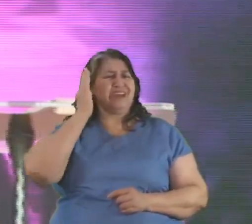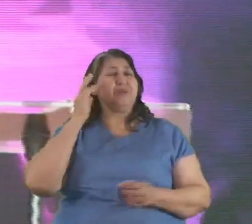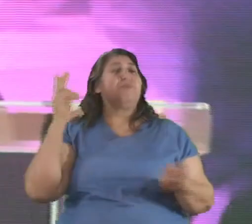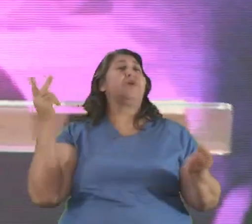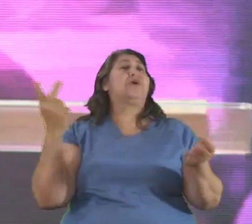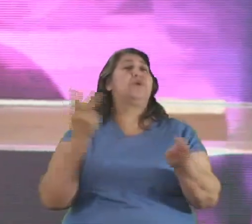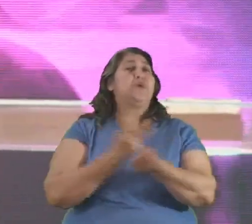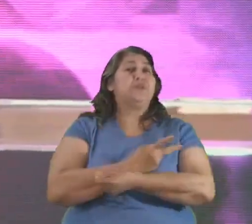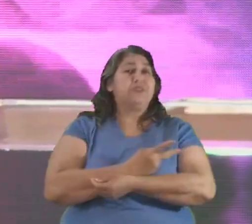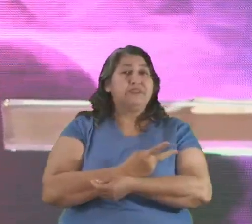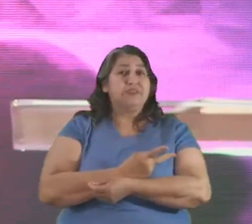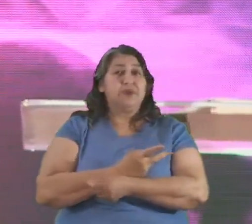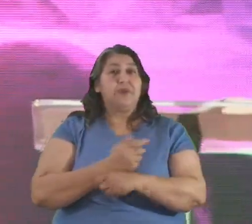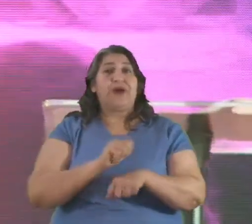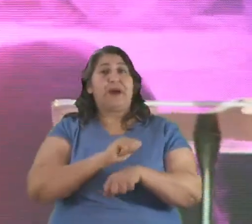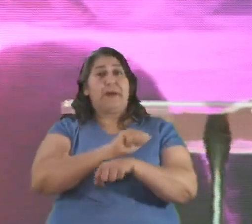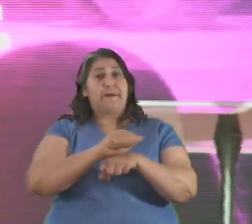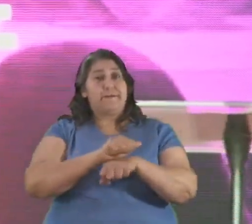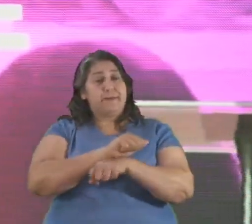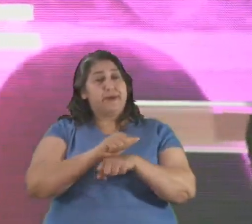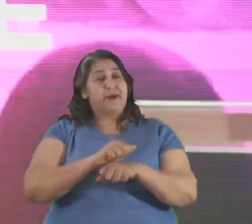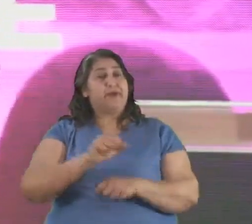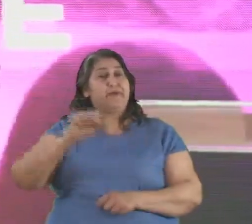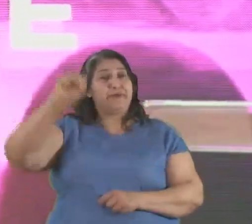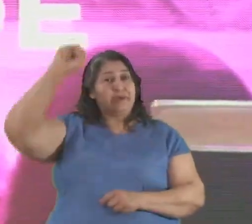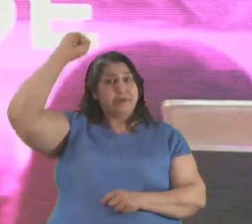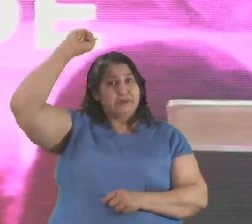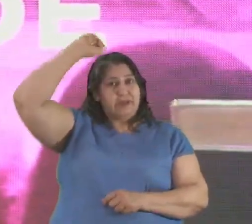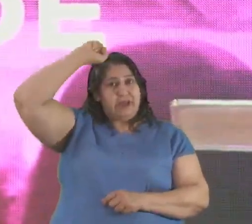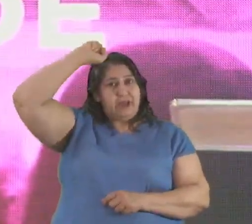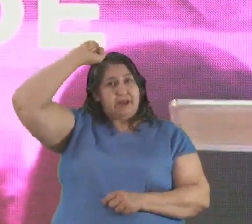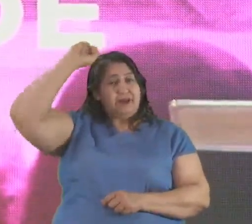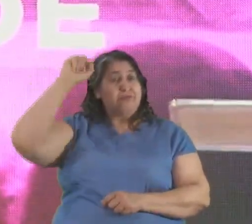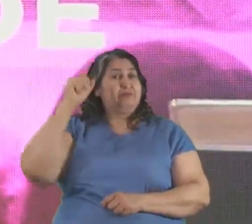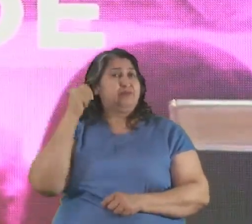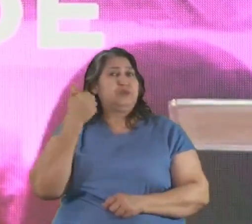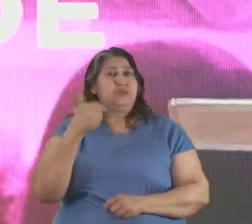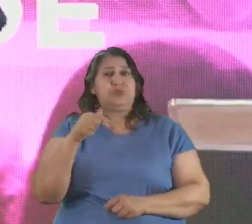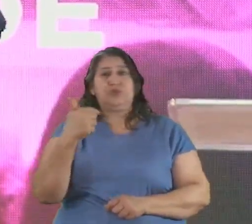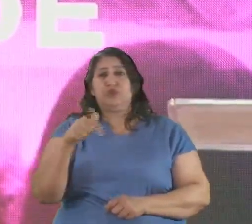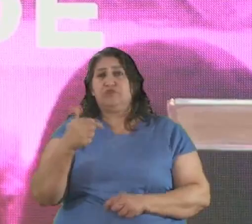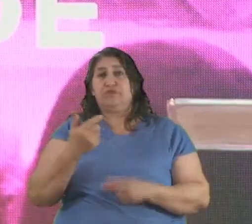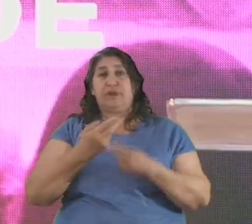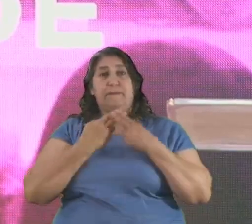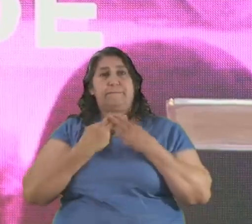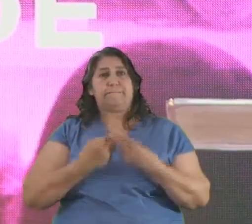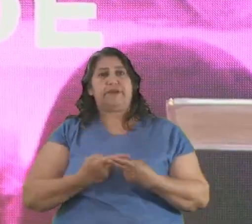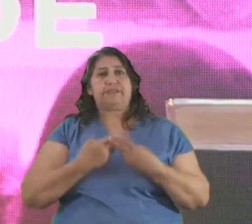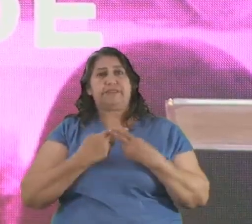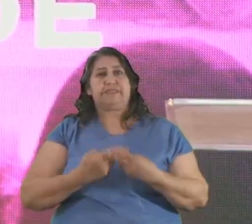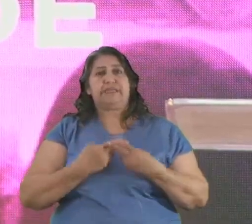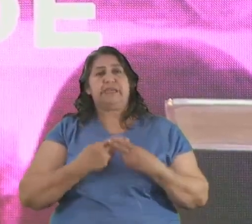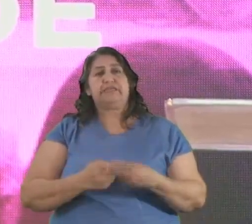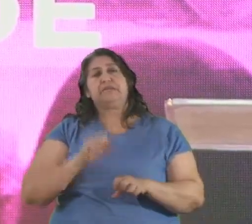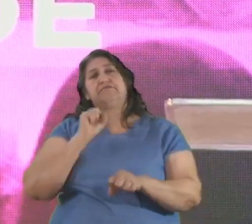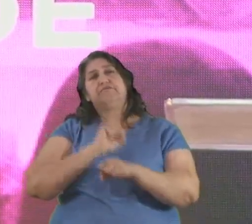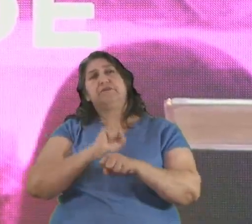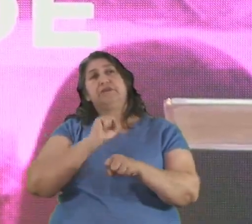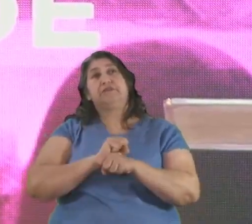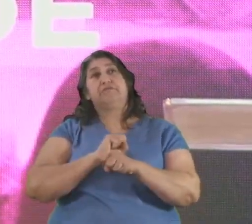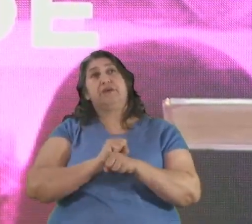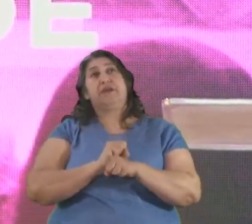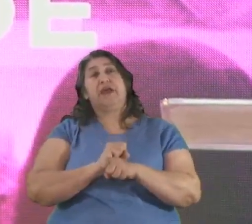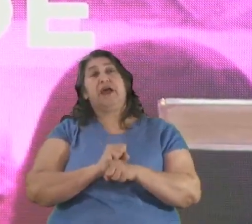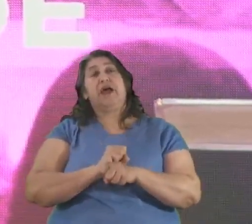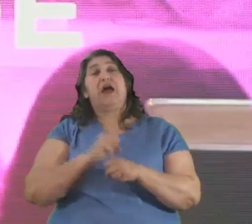bíblica de como Abraão e Sara não tiveram paciência para esperar o cumprimento